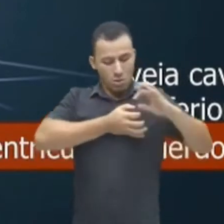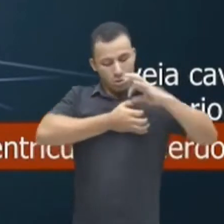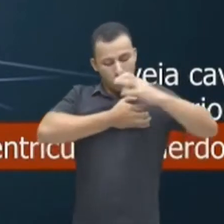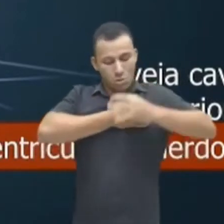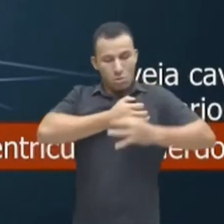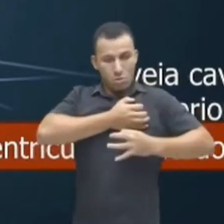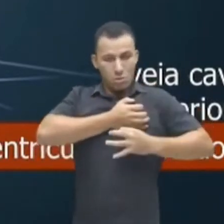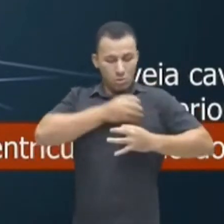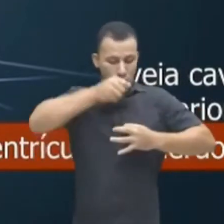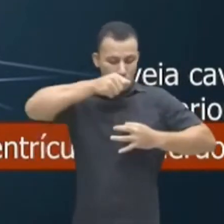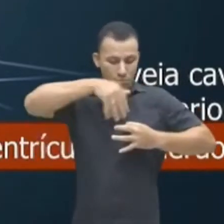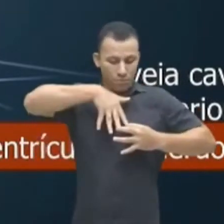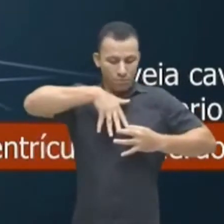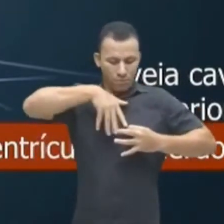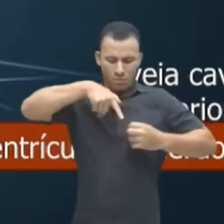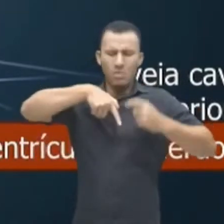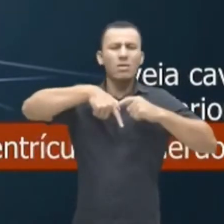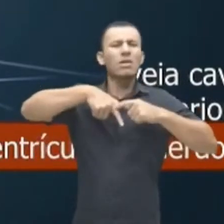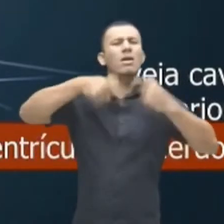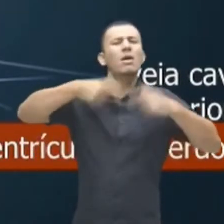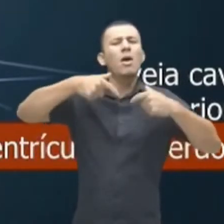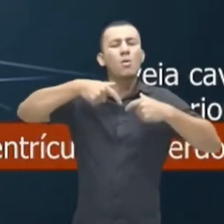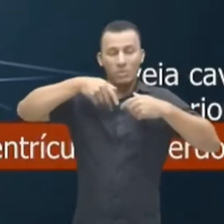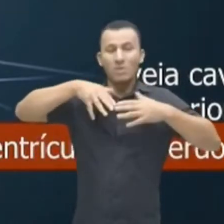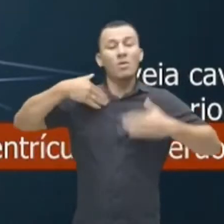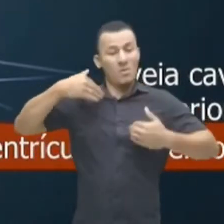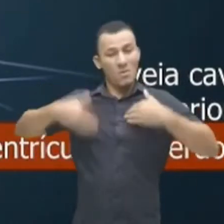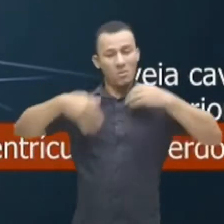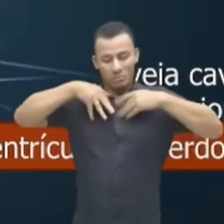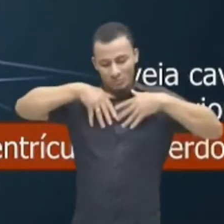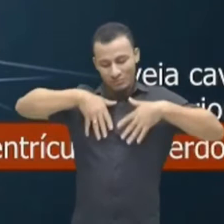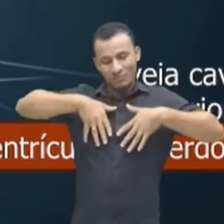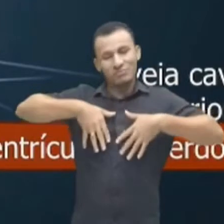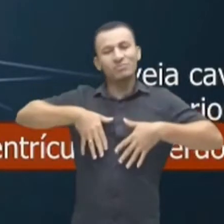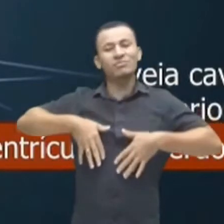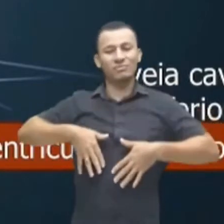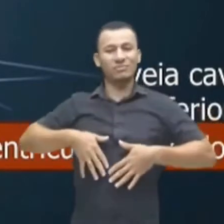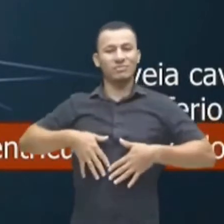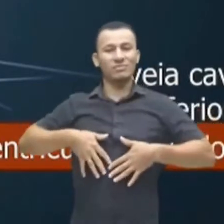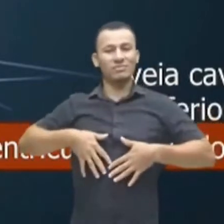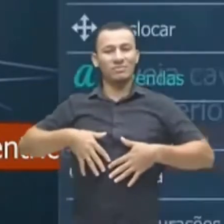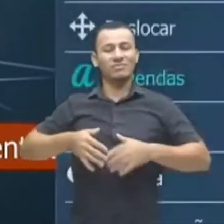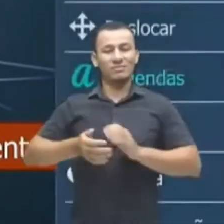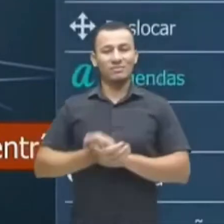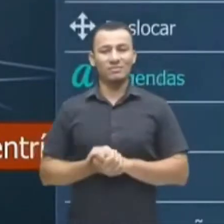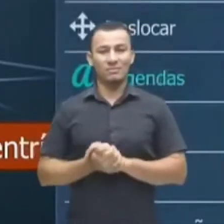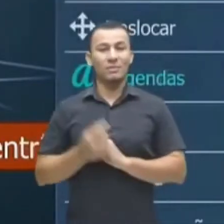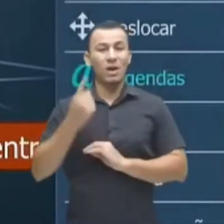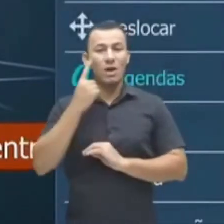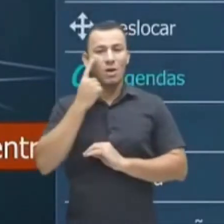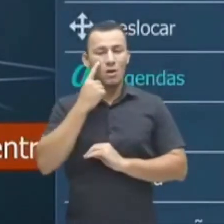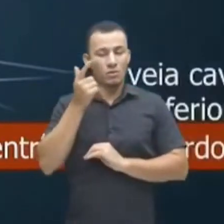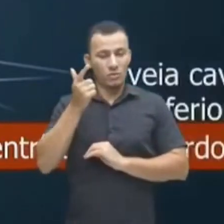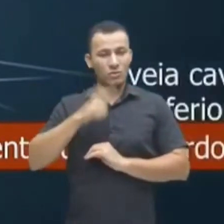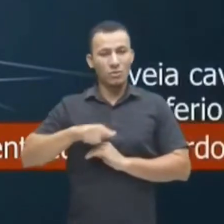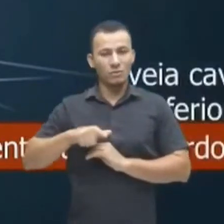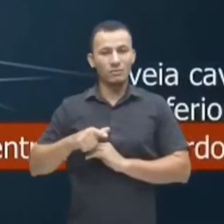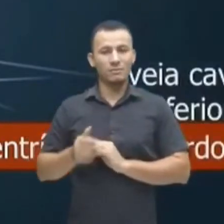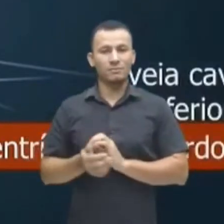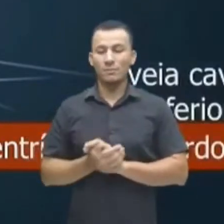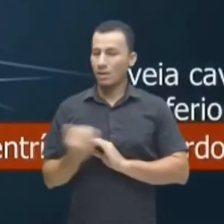o corpo, pelo ventrículo esquerdo. Então, aqui, mais uma vez, só para nós fixarmos o que é